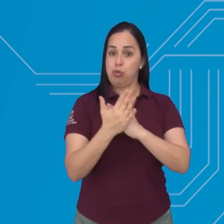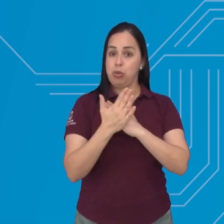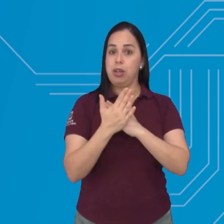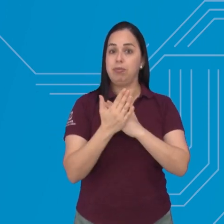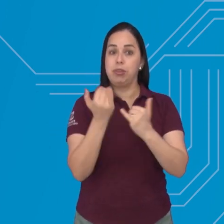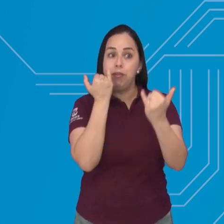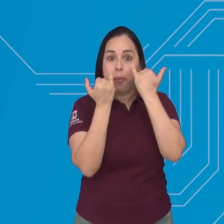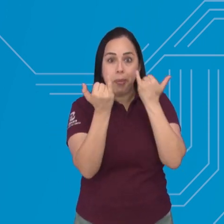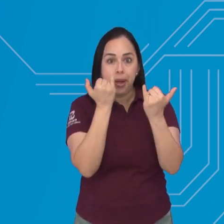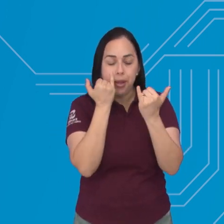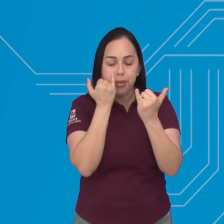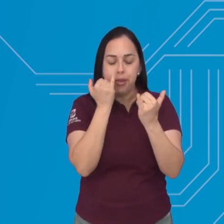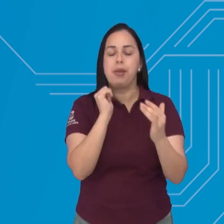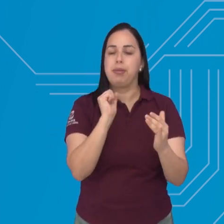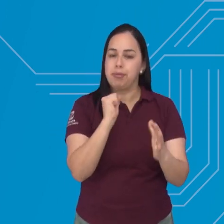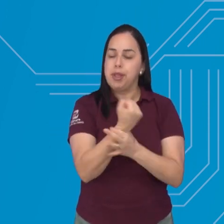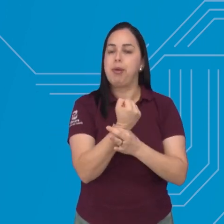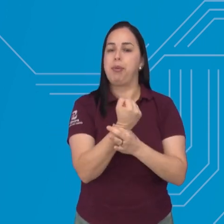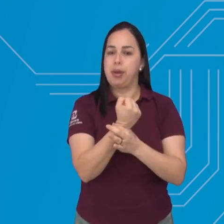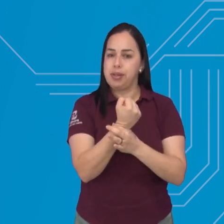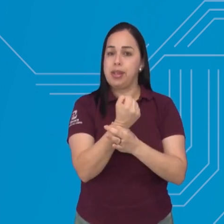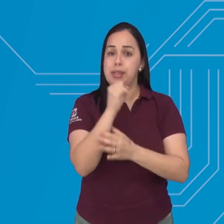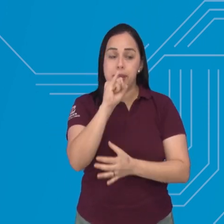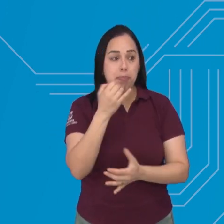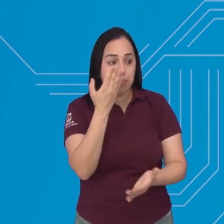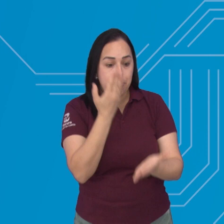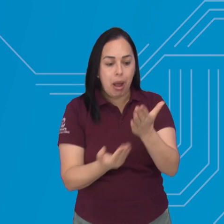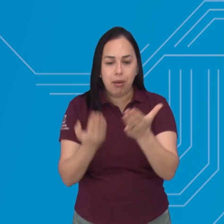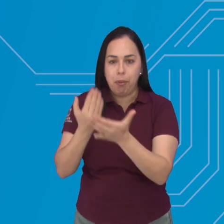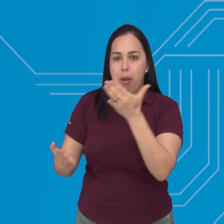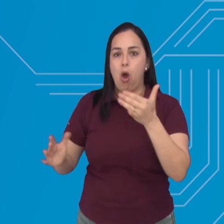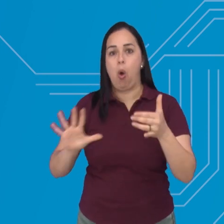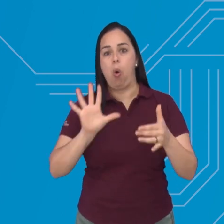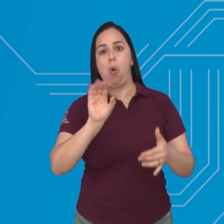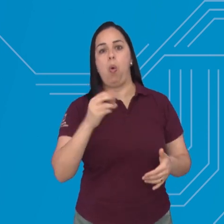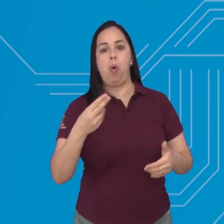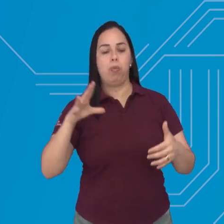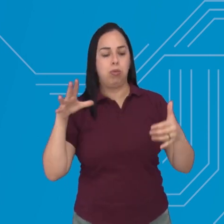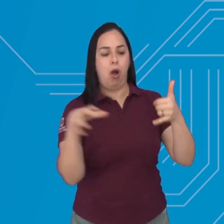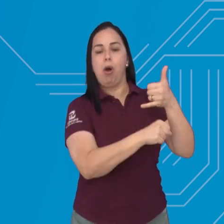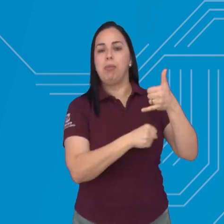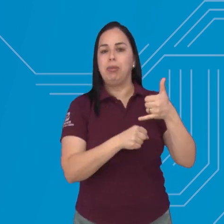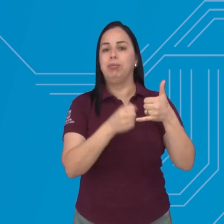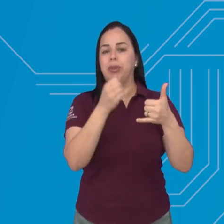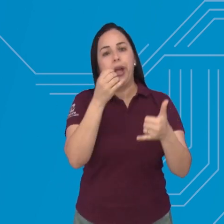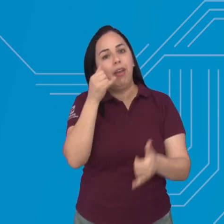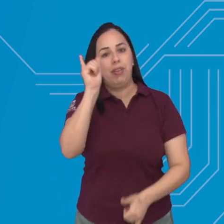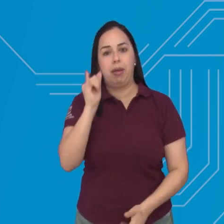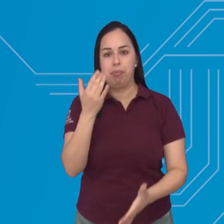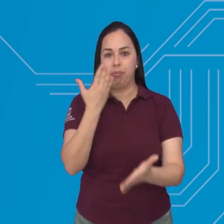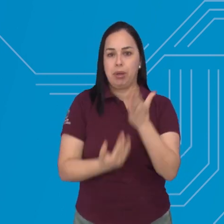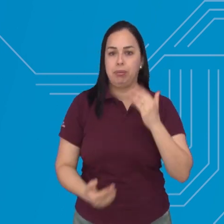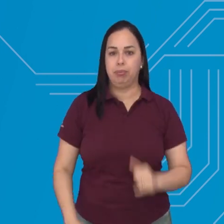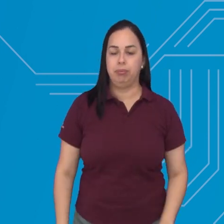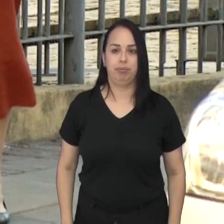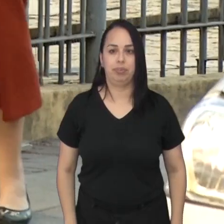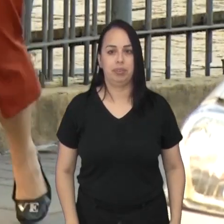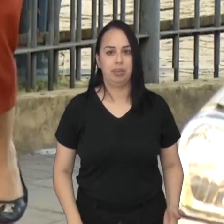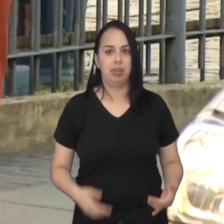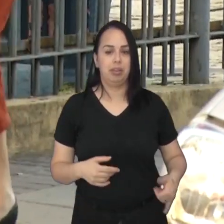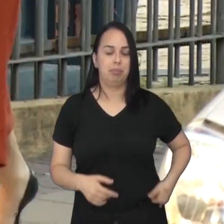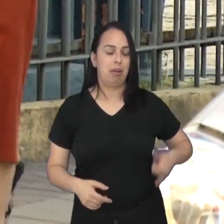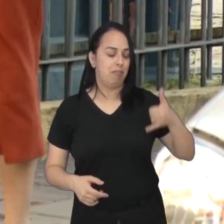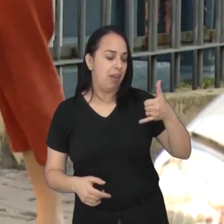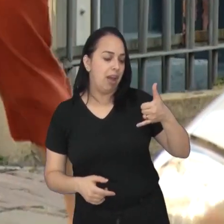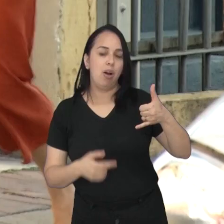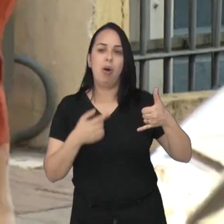nossos dados em casos de roubo, furto ou perda do celular. E se você ainda não conhece a ferramenta, a gente te mostra agora.